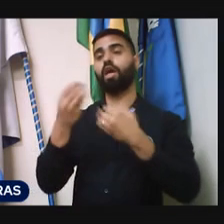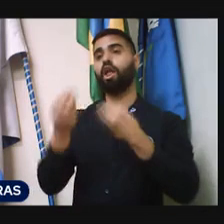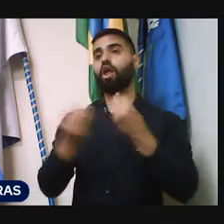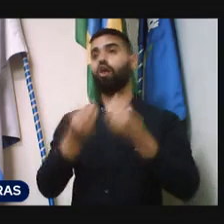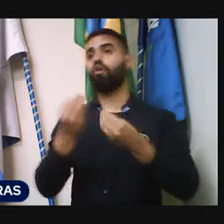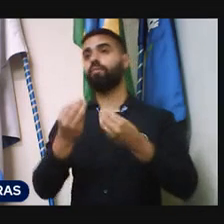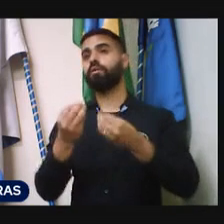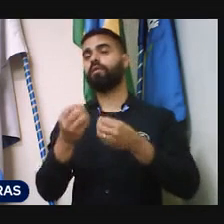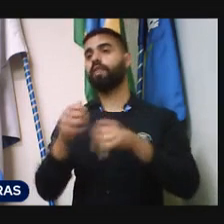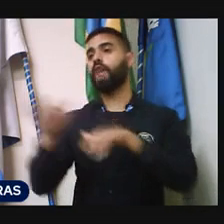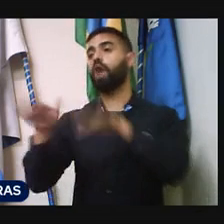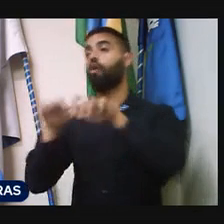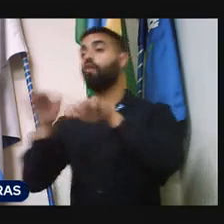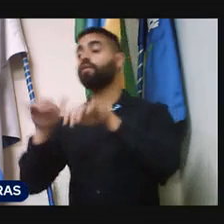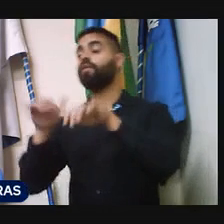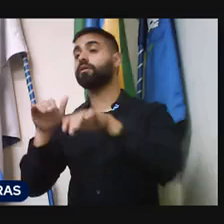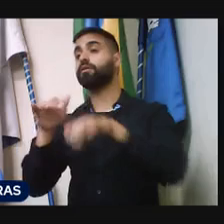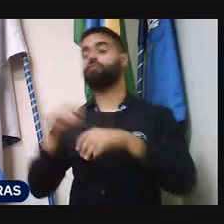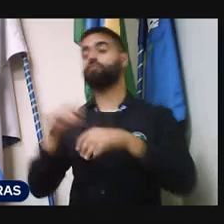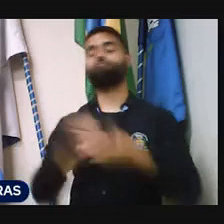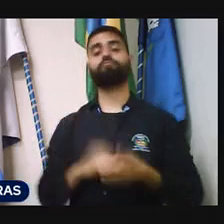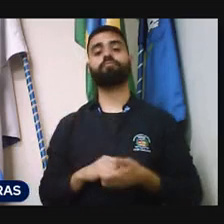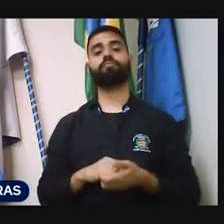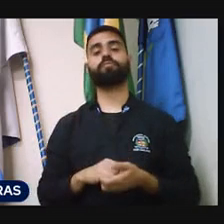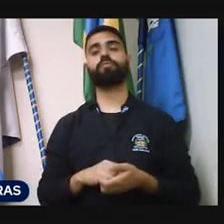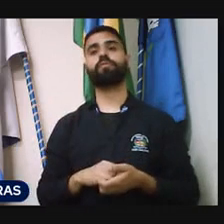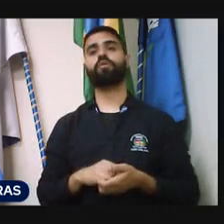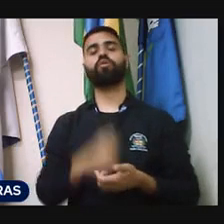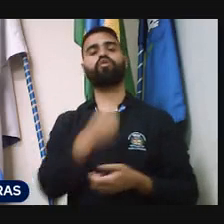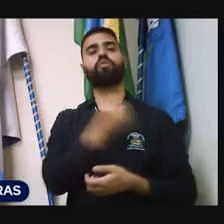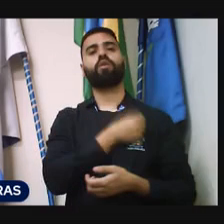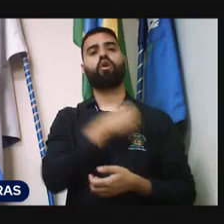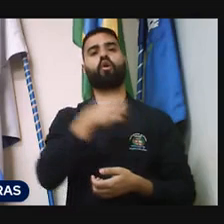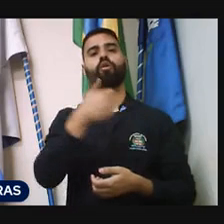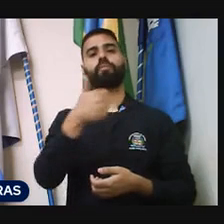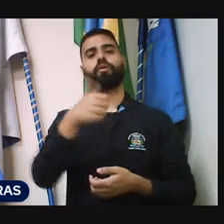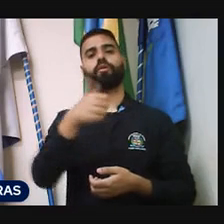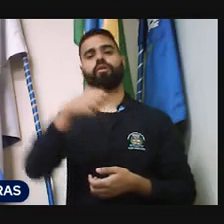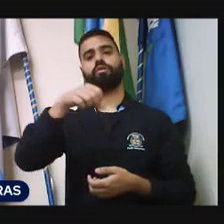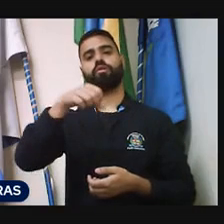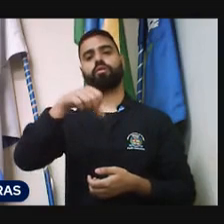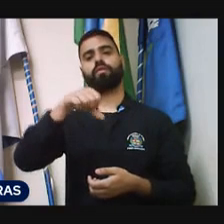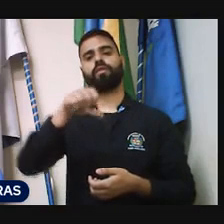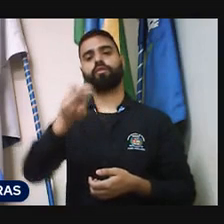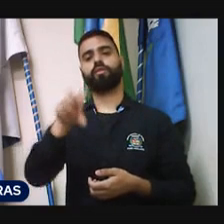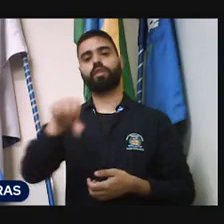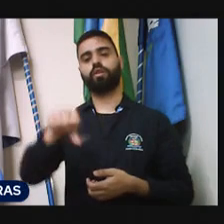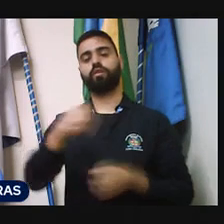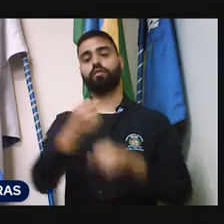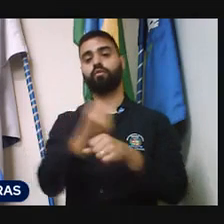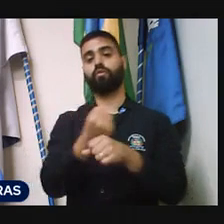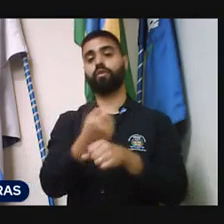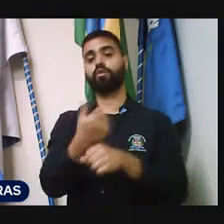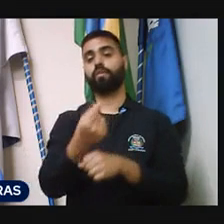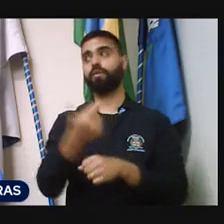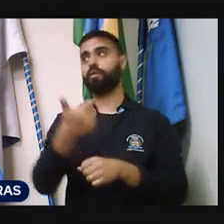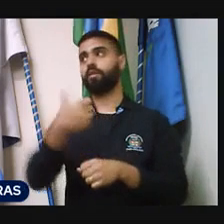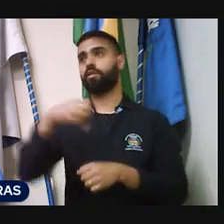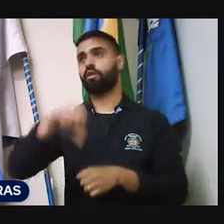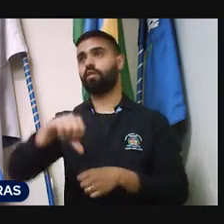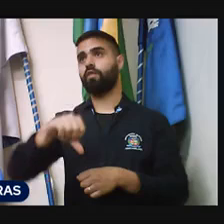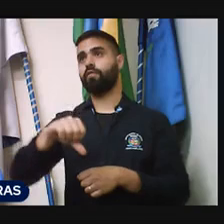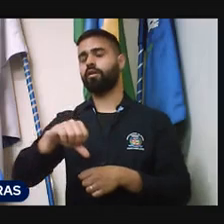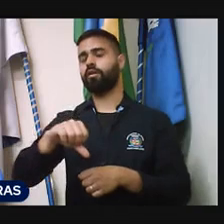das convocações do processo de número 11.959 de 2019